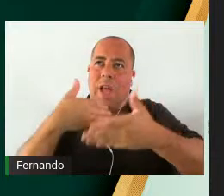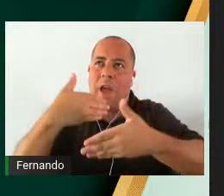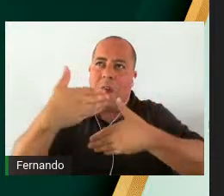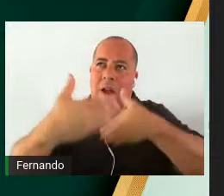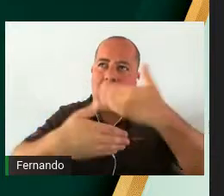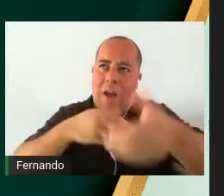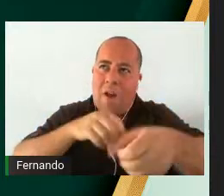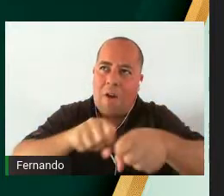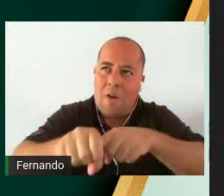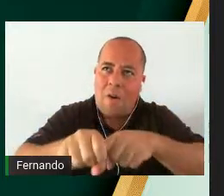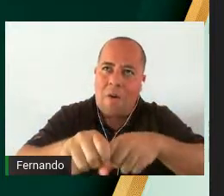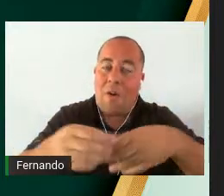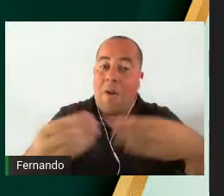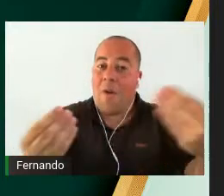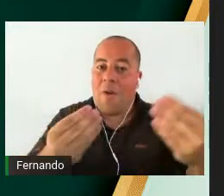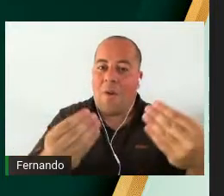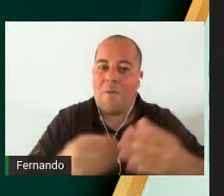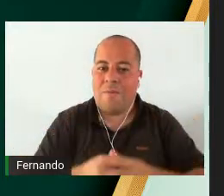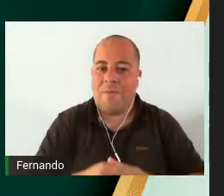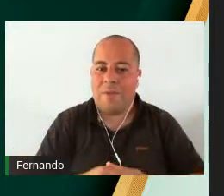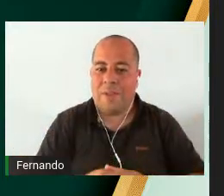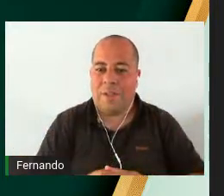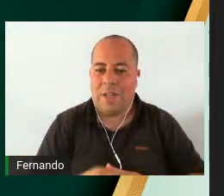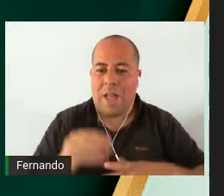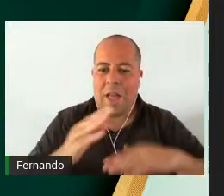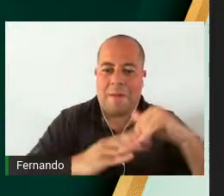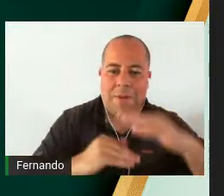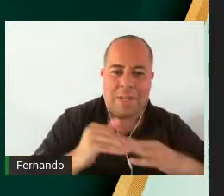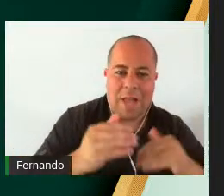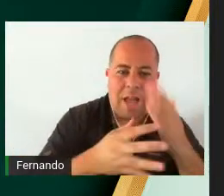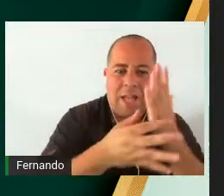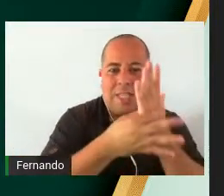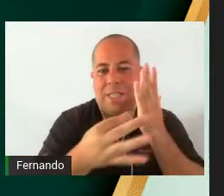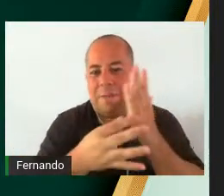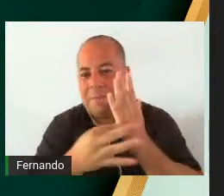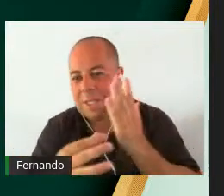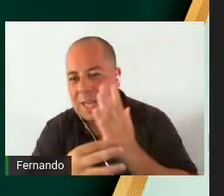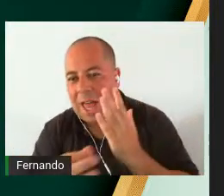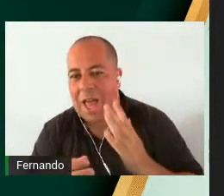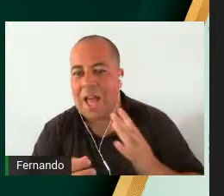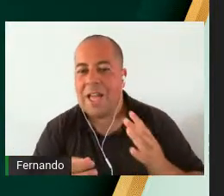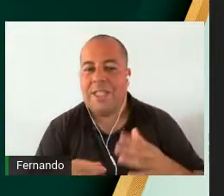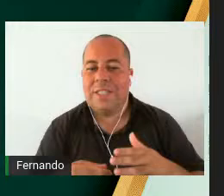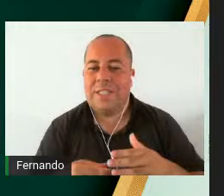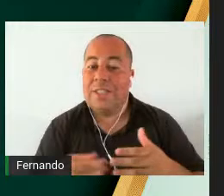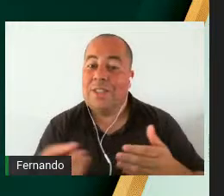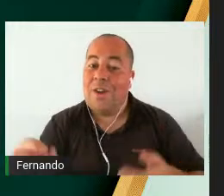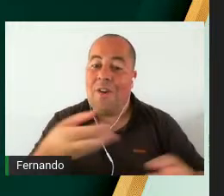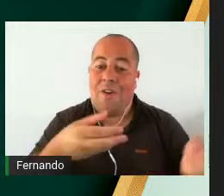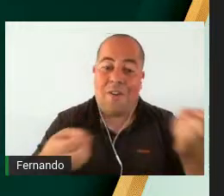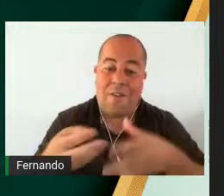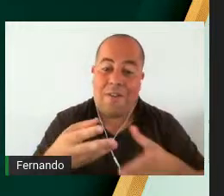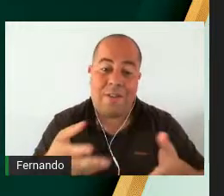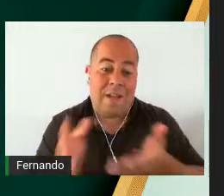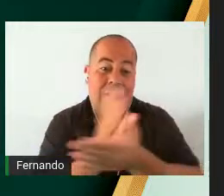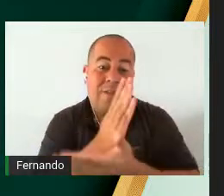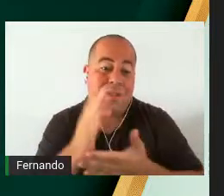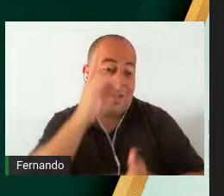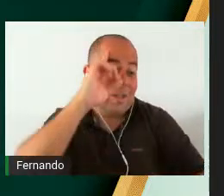largos, descobertas de capacidades e habilidades que possivelmente muitos de vocês nem sabiam que